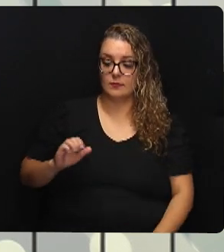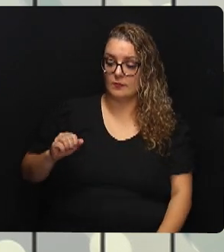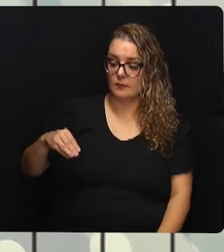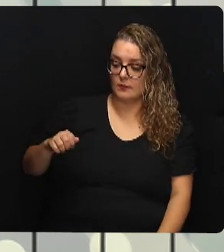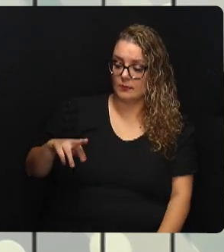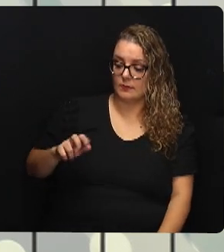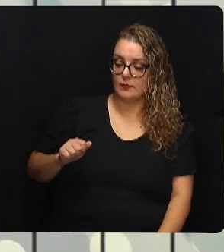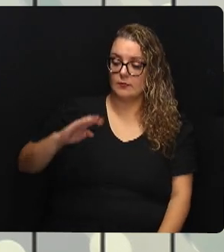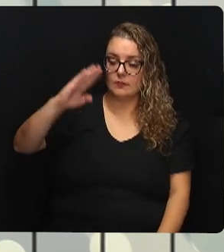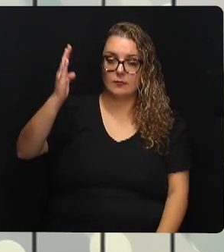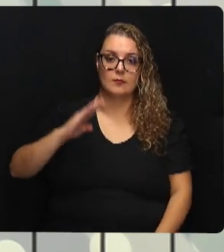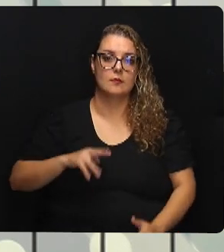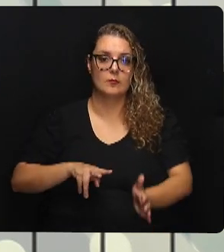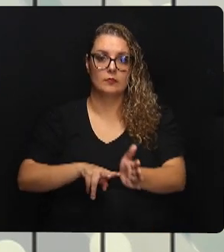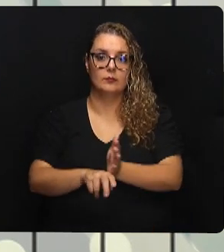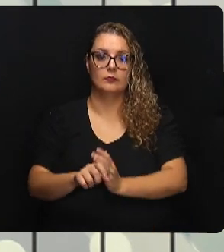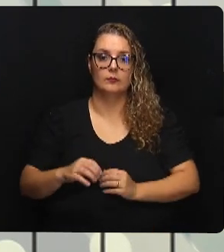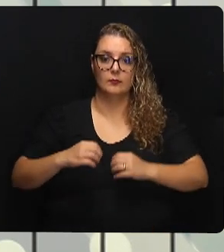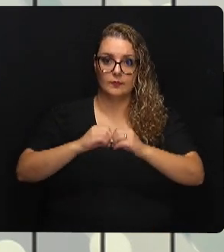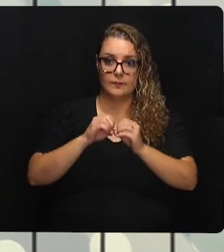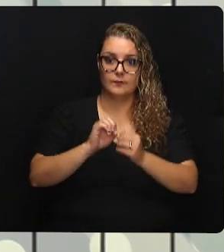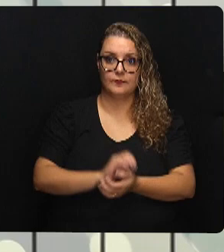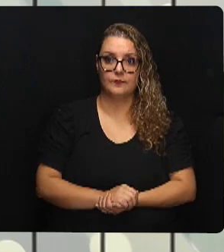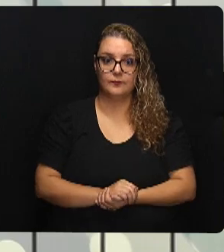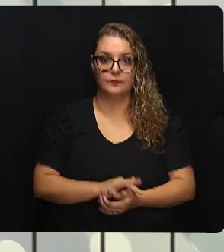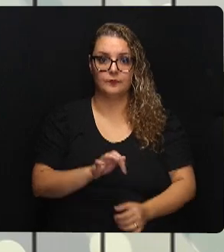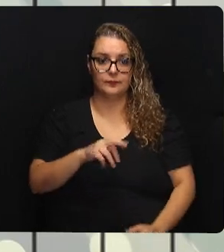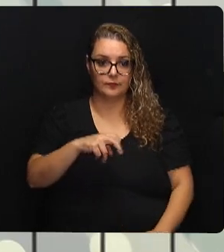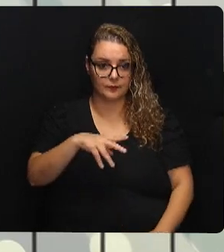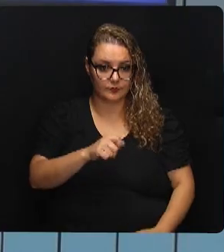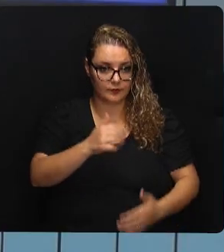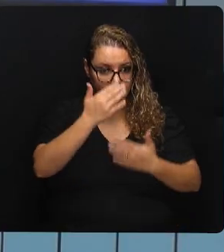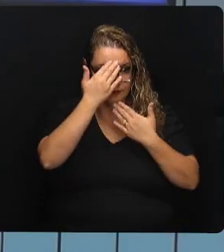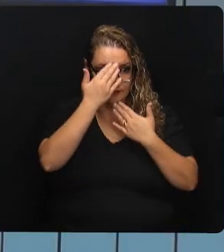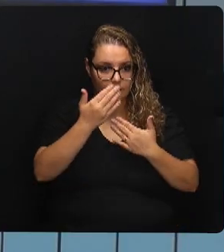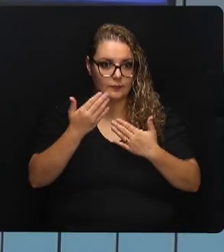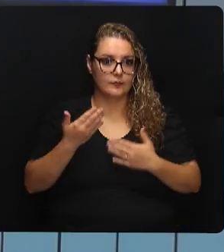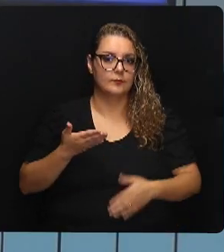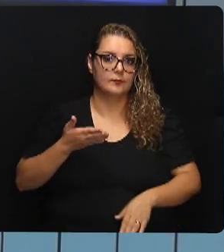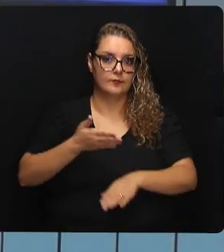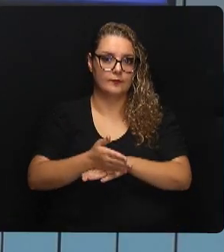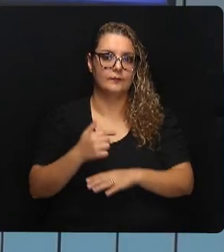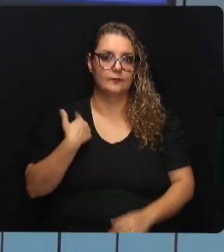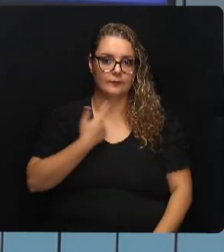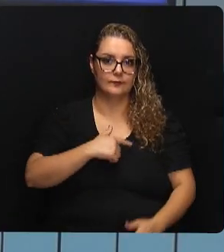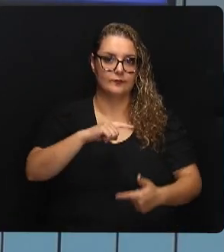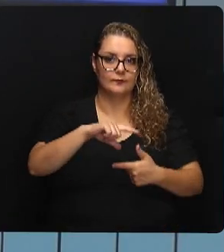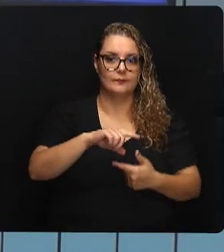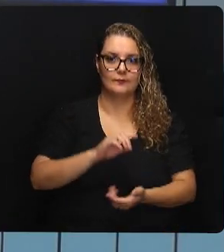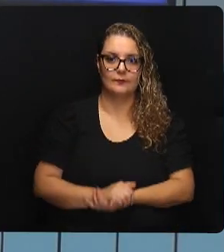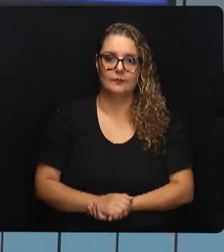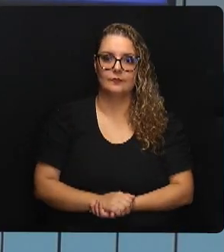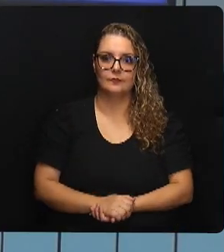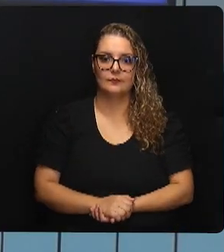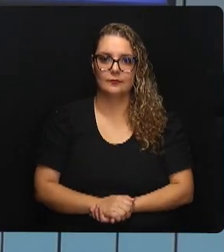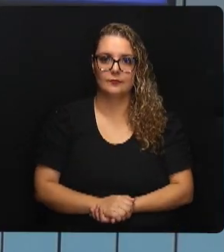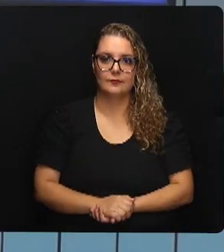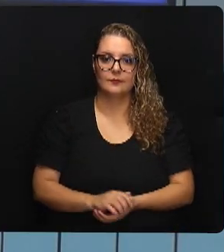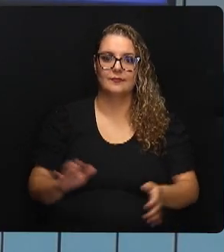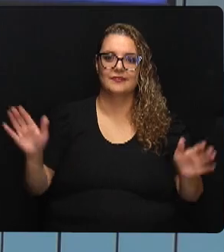da Câmara Brasileira do Diagnóstico Laboratorial. Fernanda, muito obrigada pela sua participação aqui no nosso